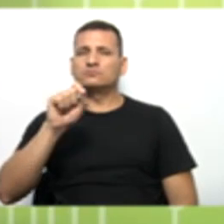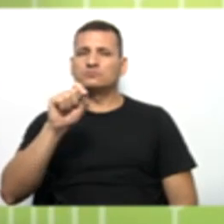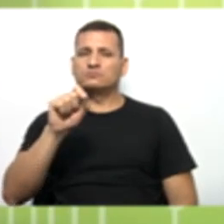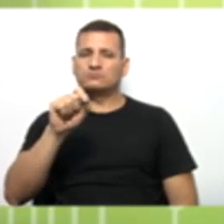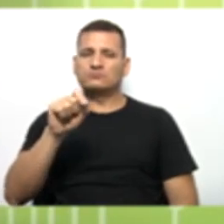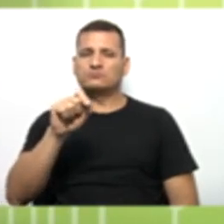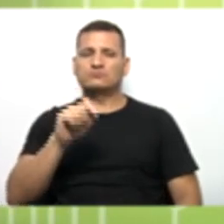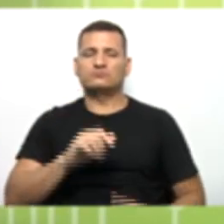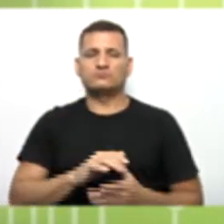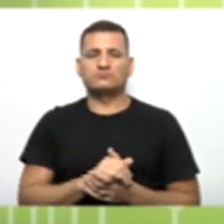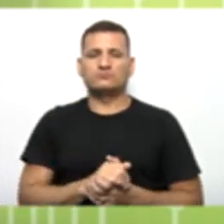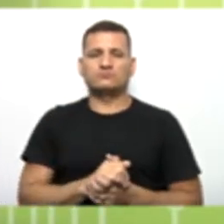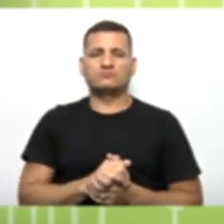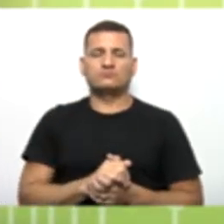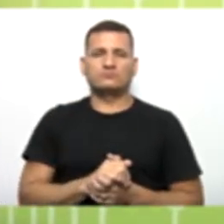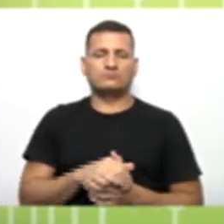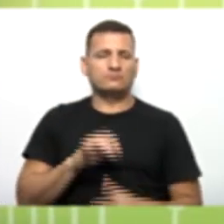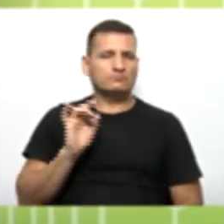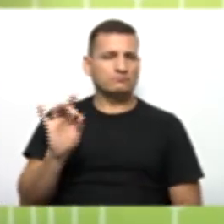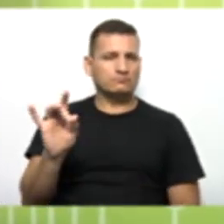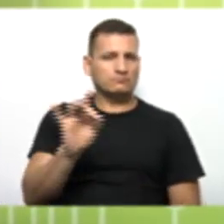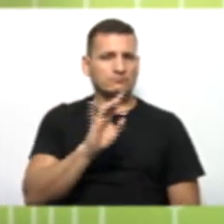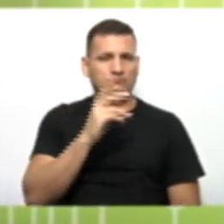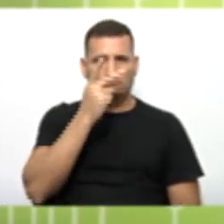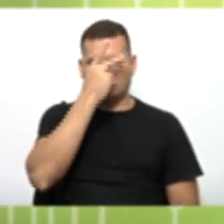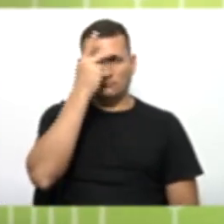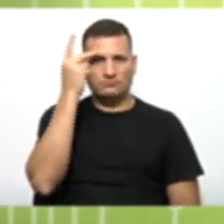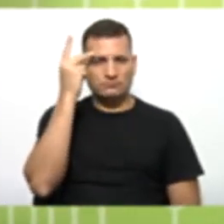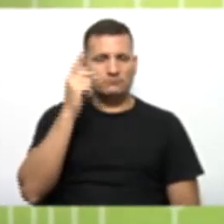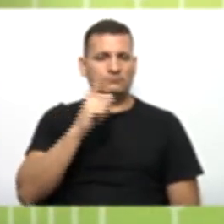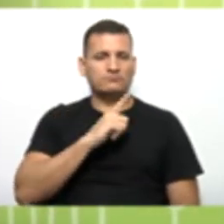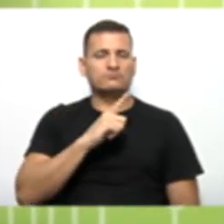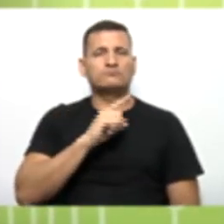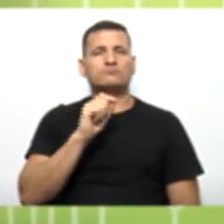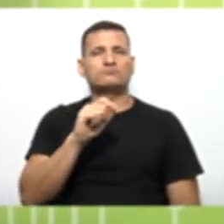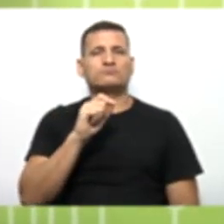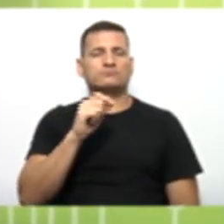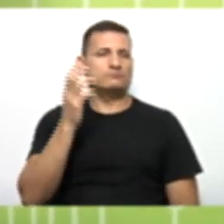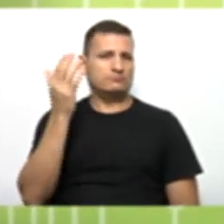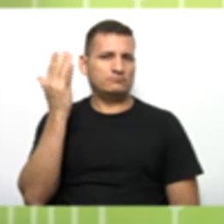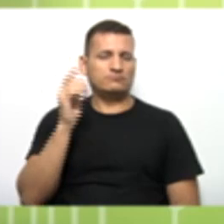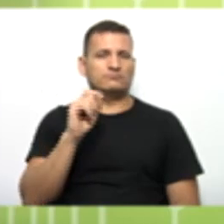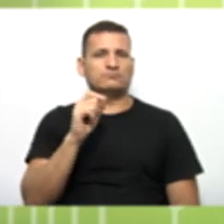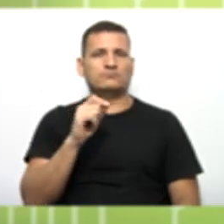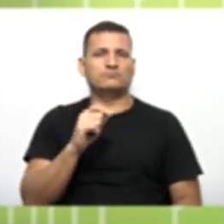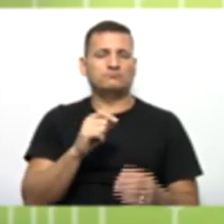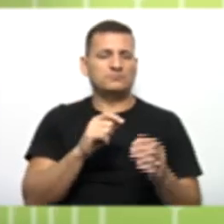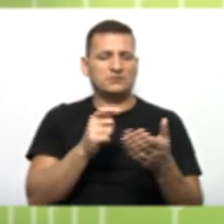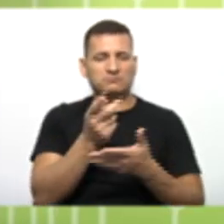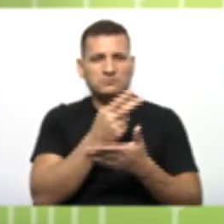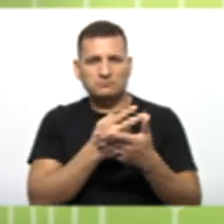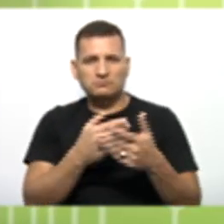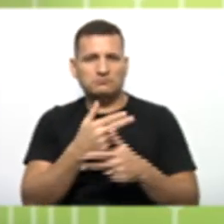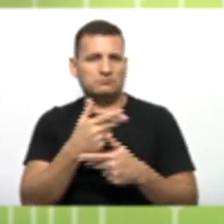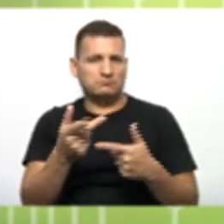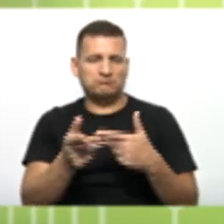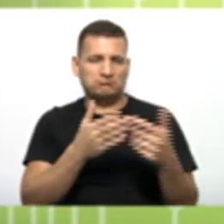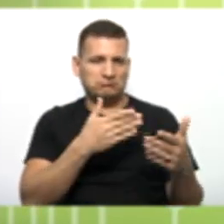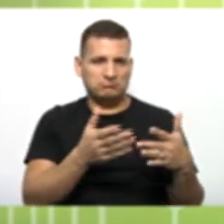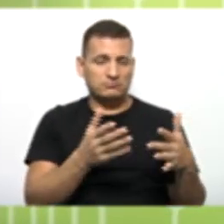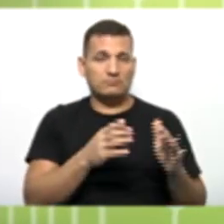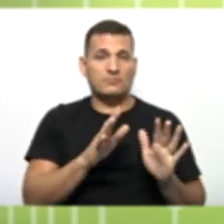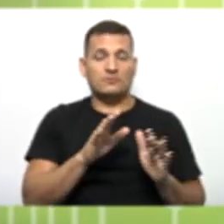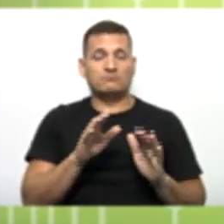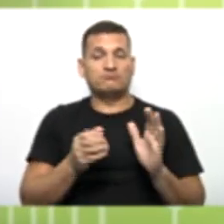vocês? Cada pessoa ilustrava os diagramas da forma que queria. Então, o ML veio o quê? Para fazer